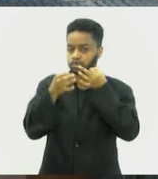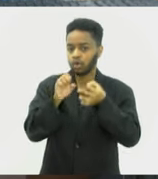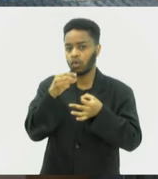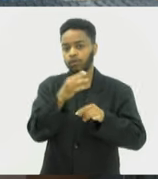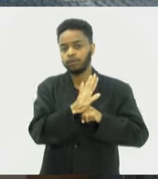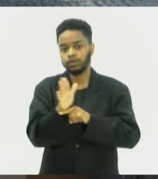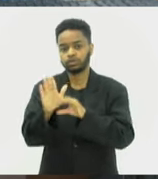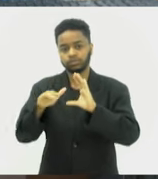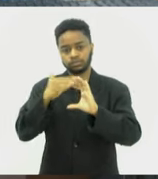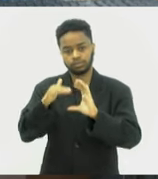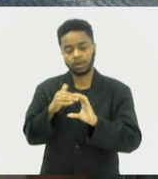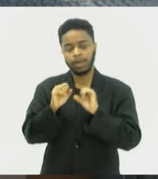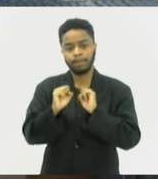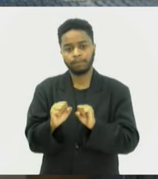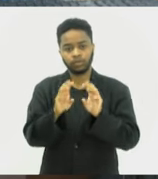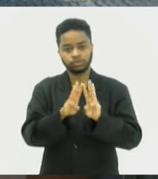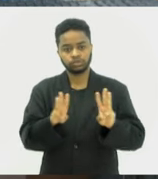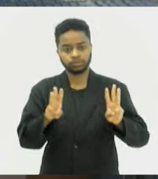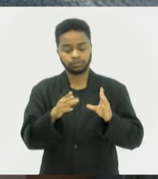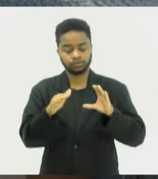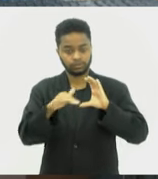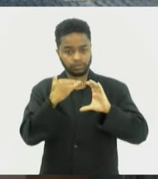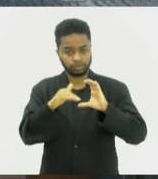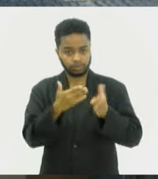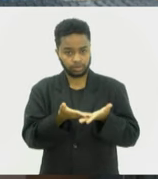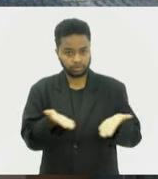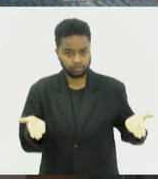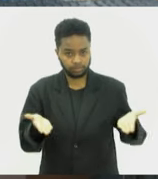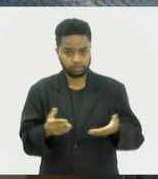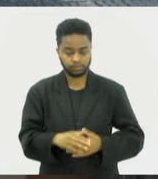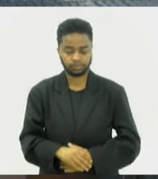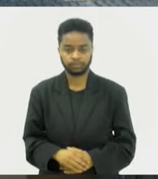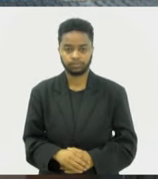aí da sua cidade, é só acessar nosso e-mail